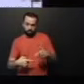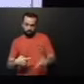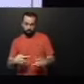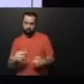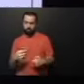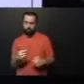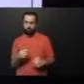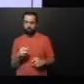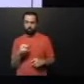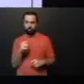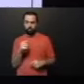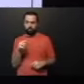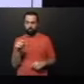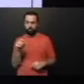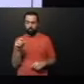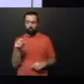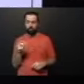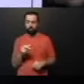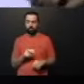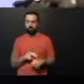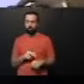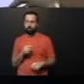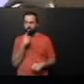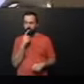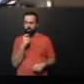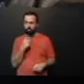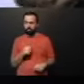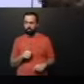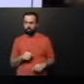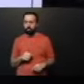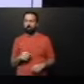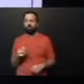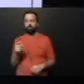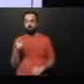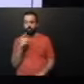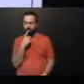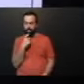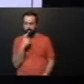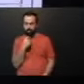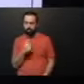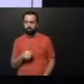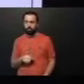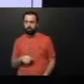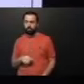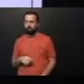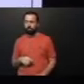Próximo, som de S. Extra, som de S.